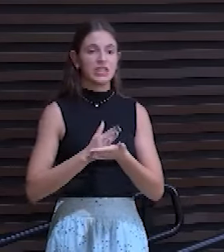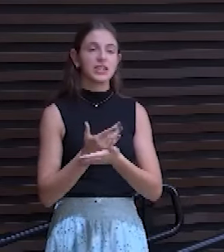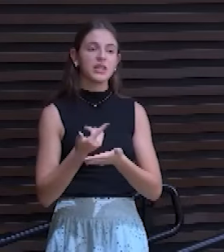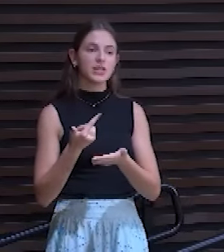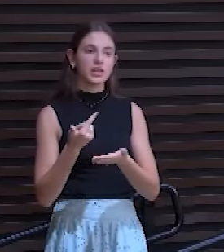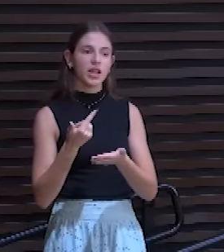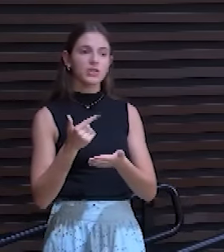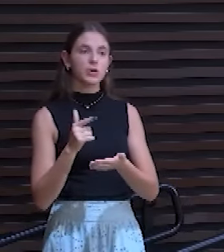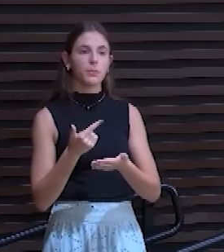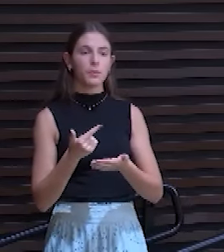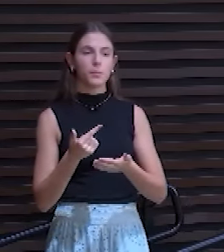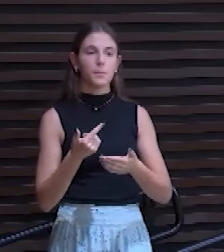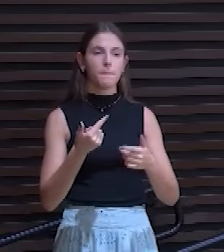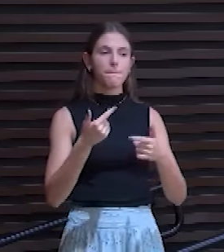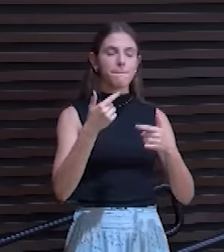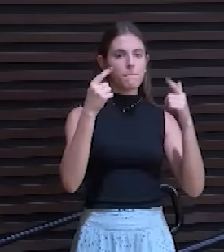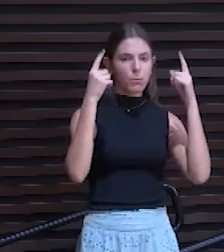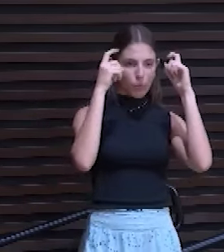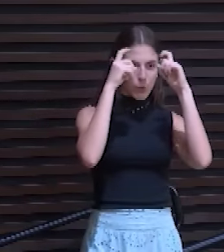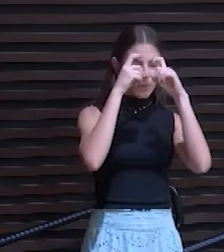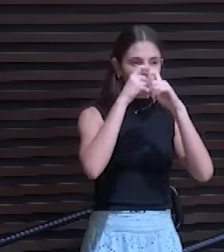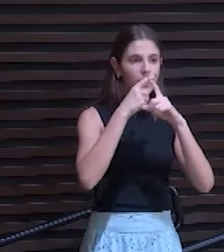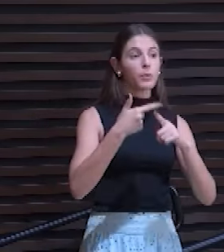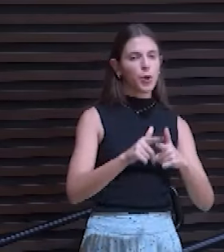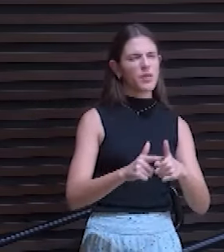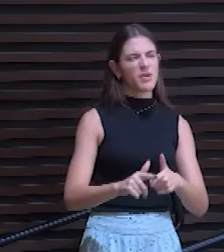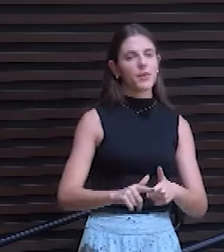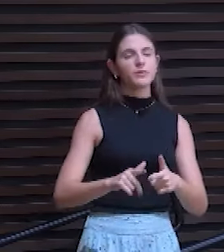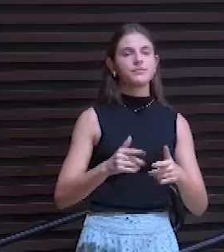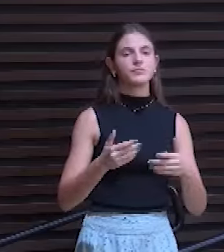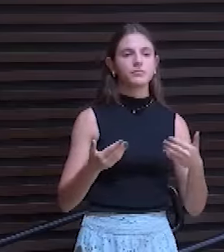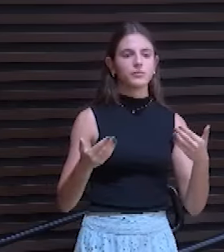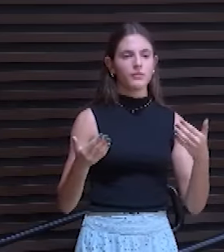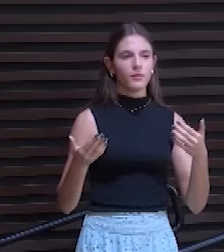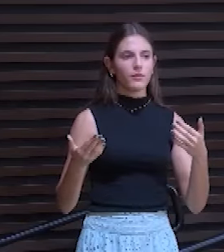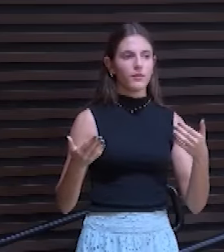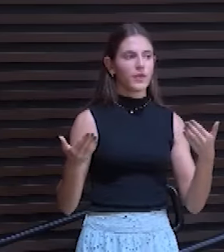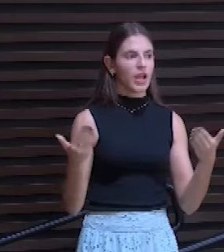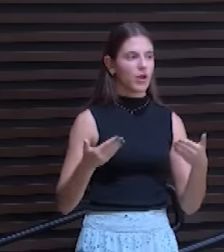70 e pouco foi escrito Filipenses. Que ano foi escrito Filipenses?